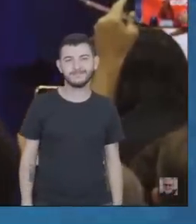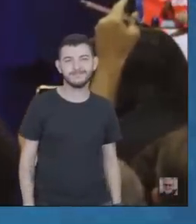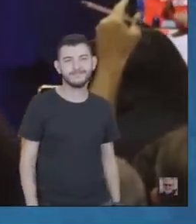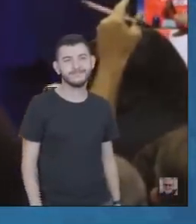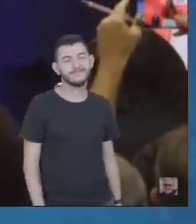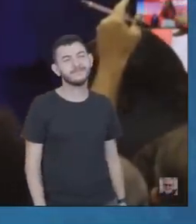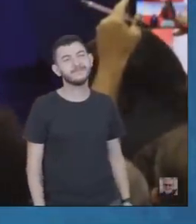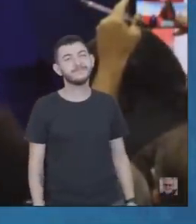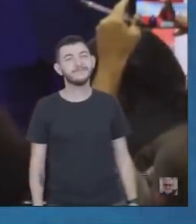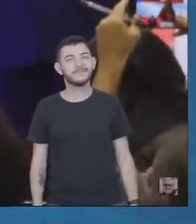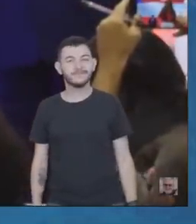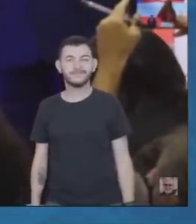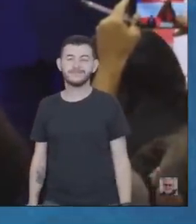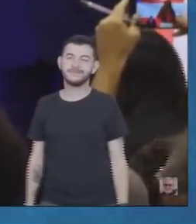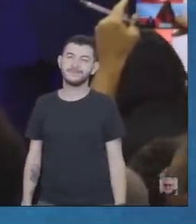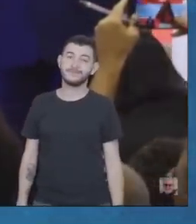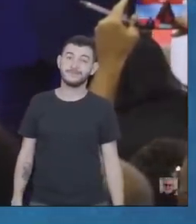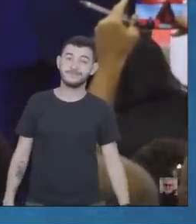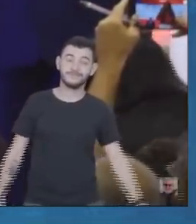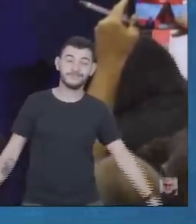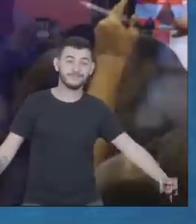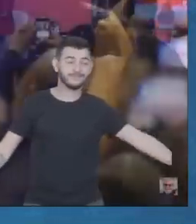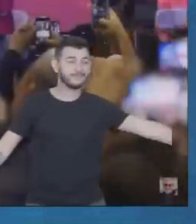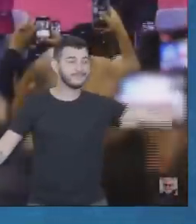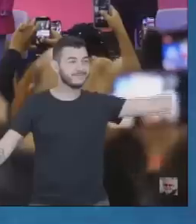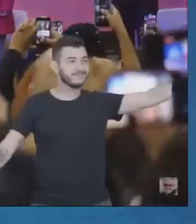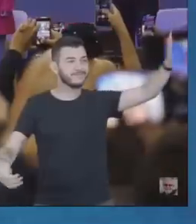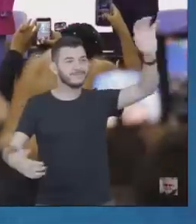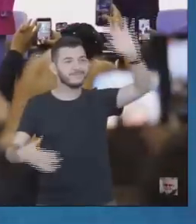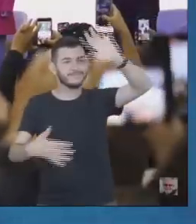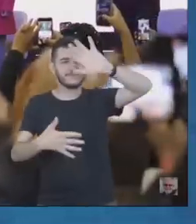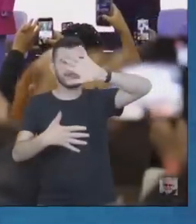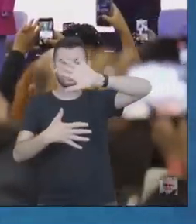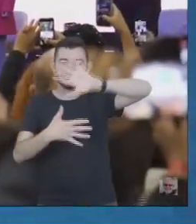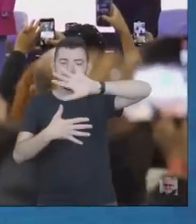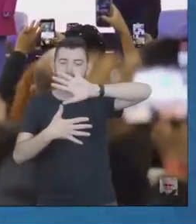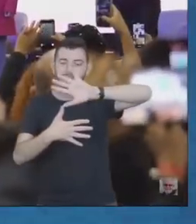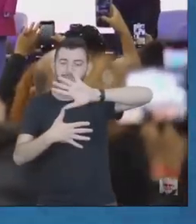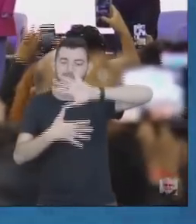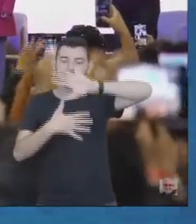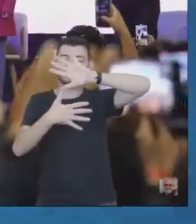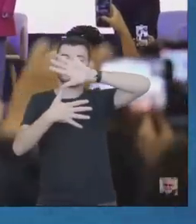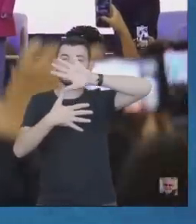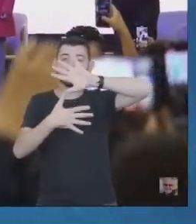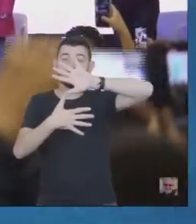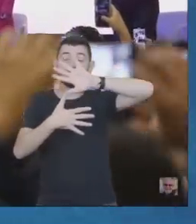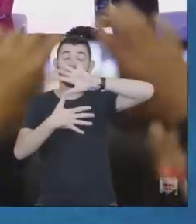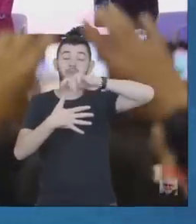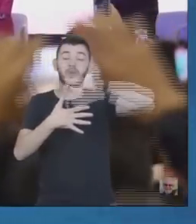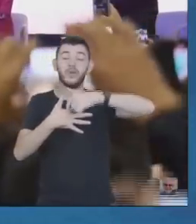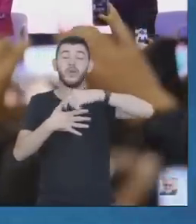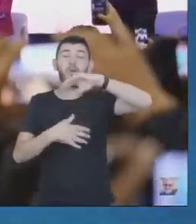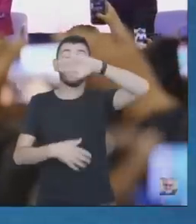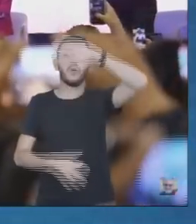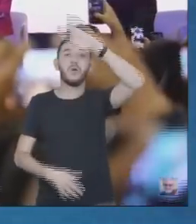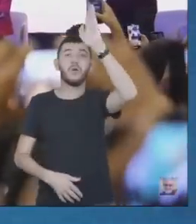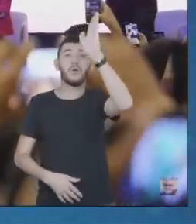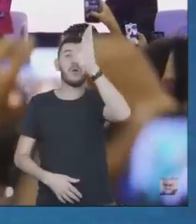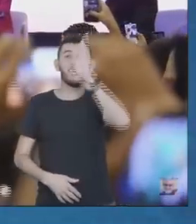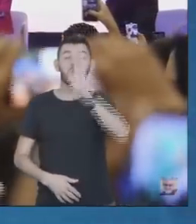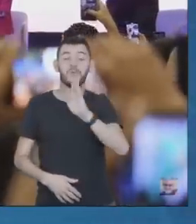Eternamente em berço esplêndido, a ao som do mar e à luz do